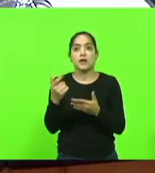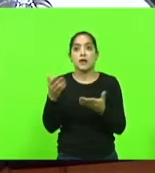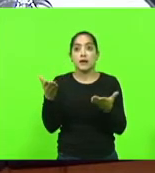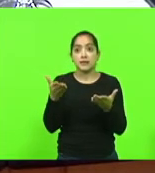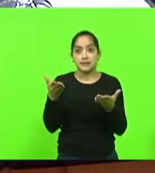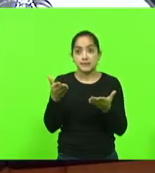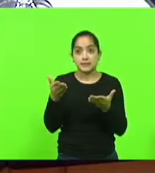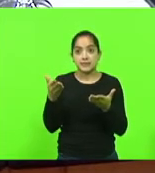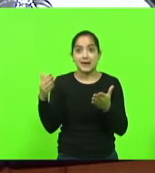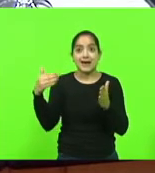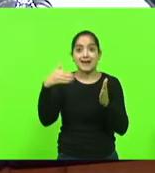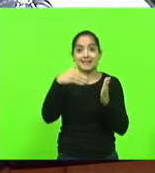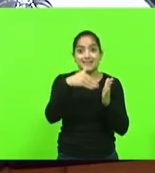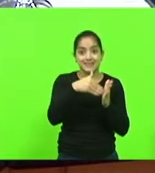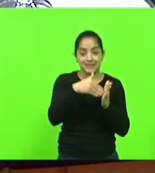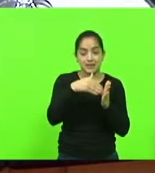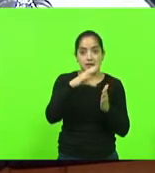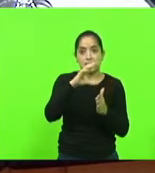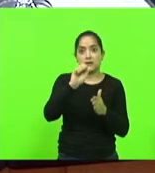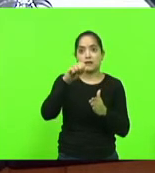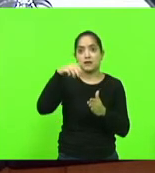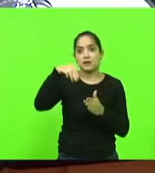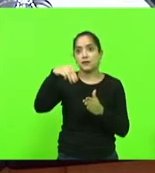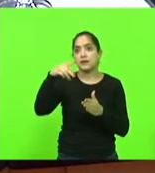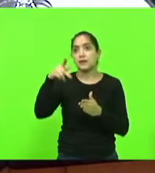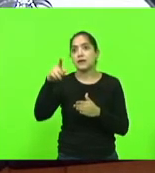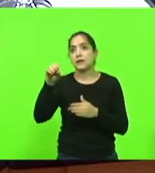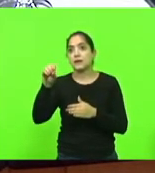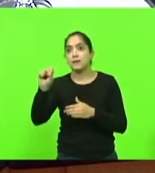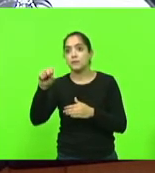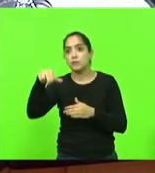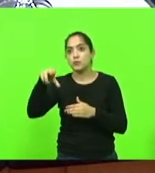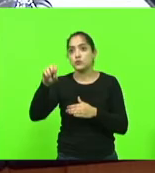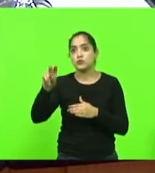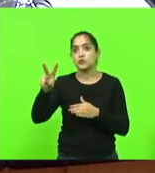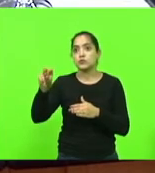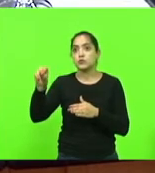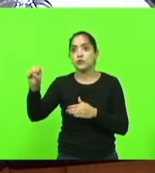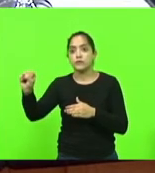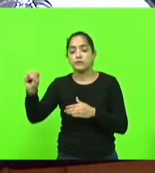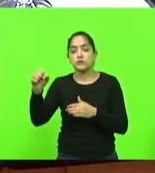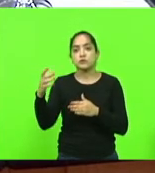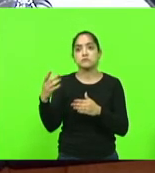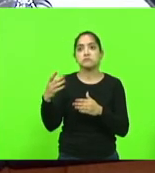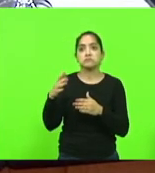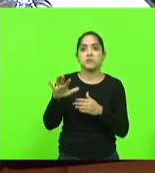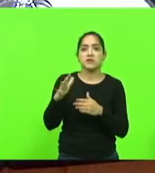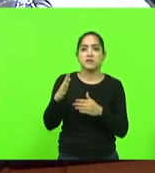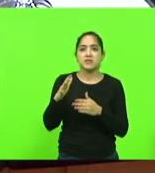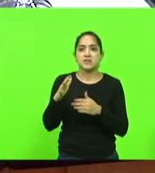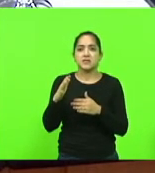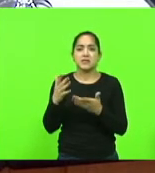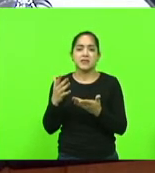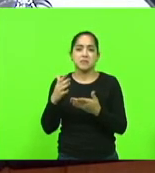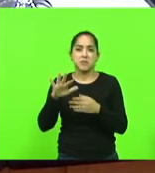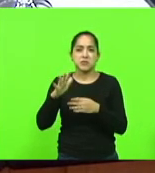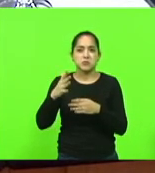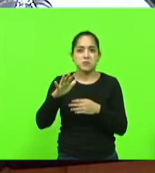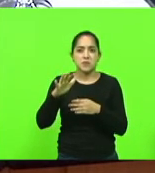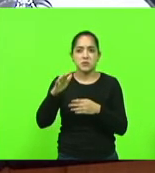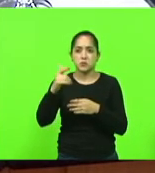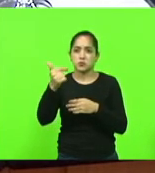até até Campos Novos, na 282, deve ter no mínimo uma dúzia de